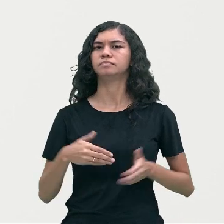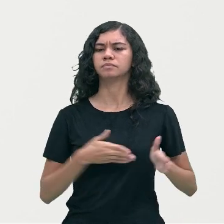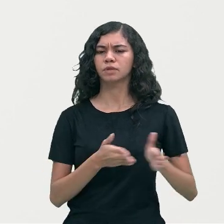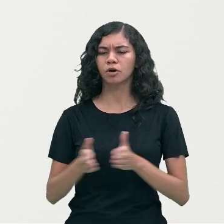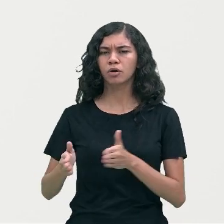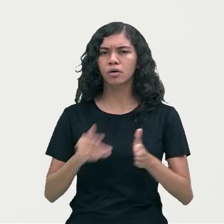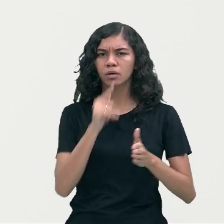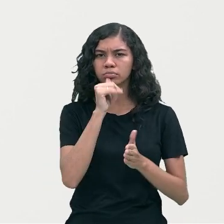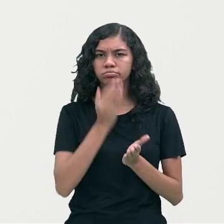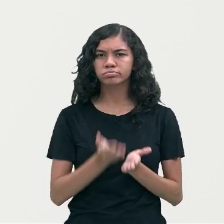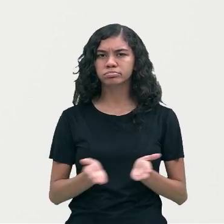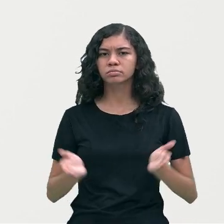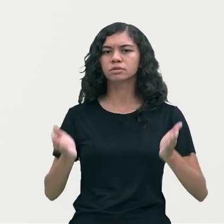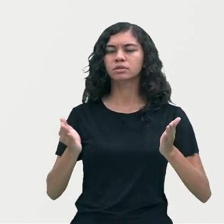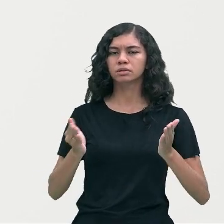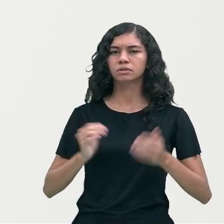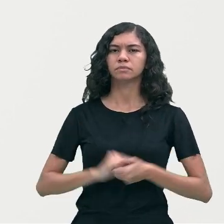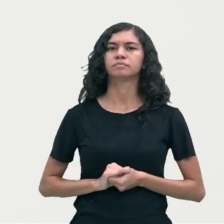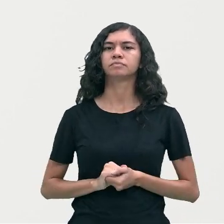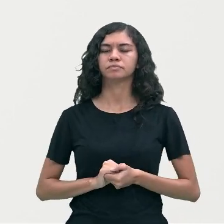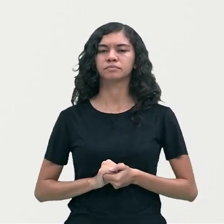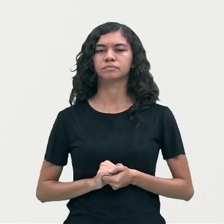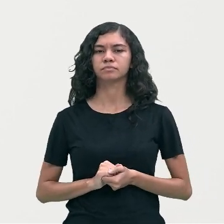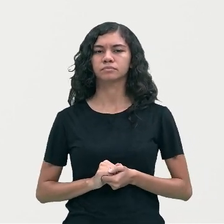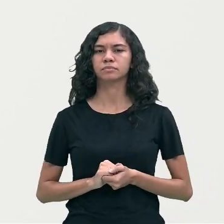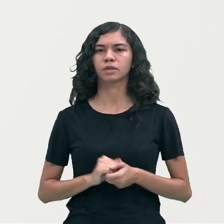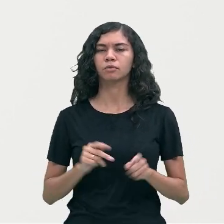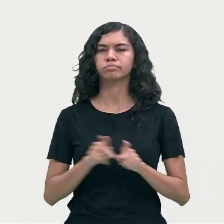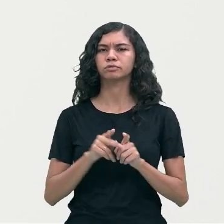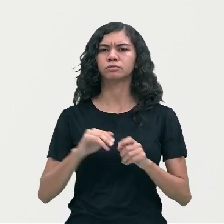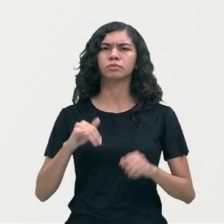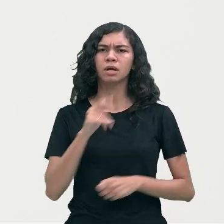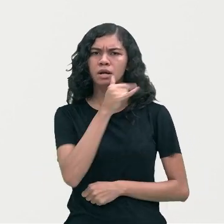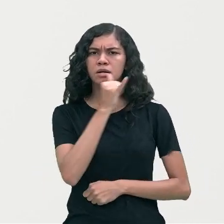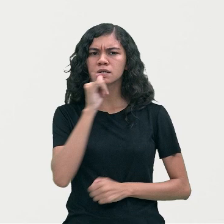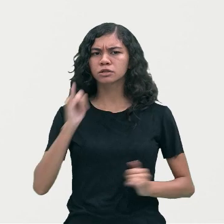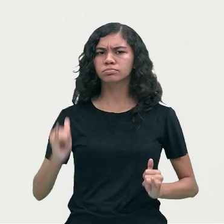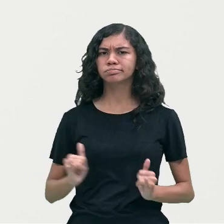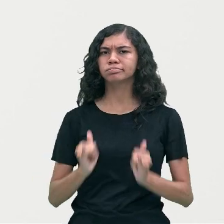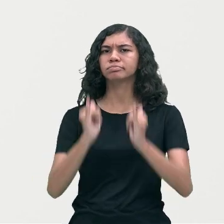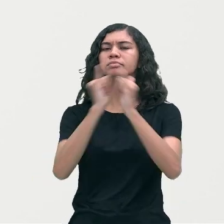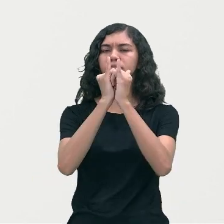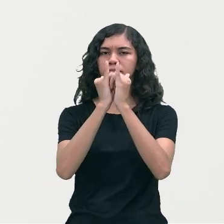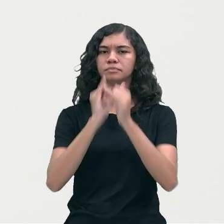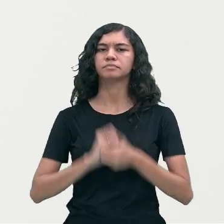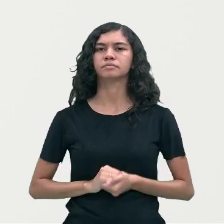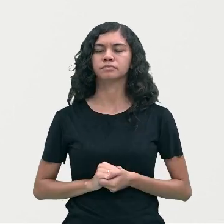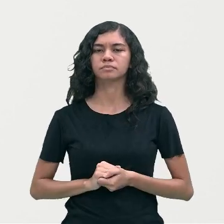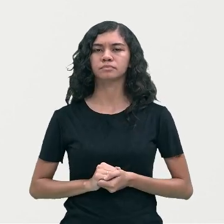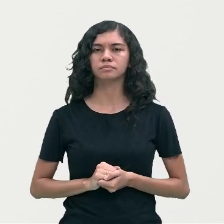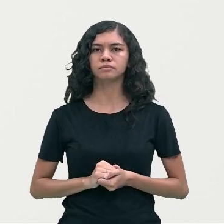apresenta potencial para geração de energia hidrelétrica, lembrando que onde há